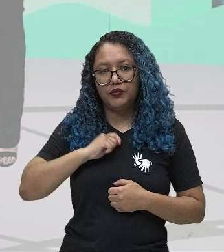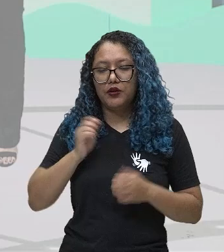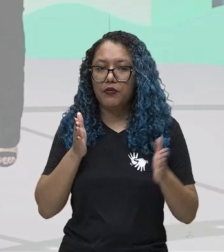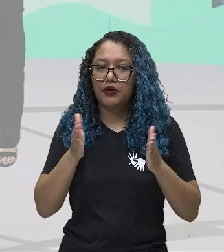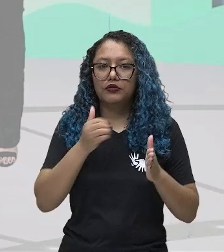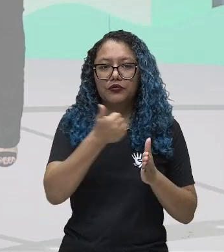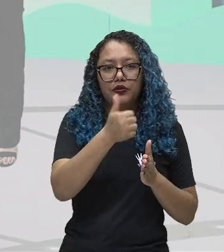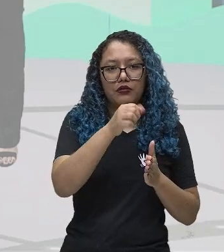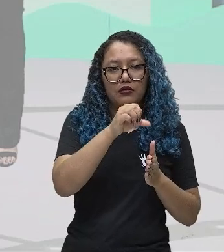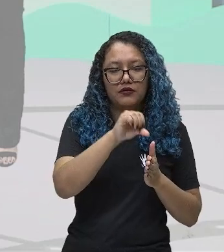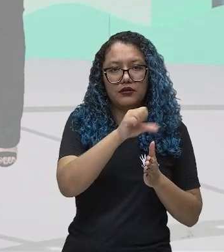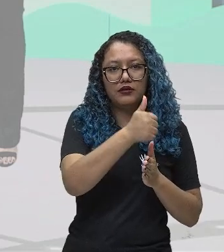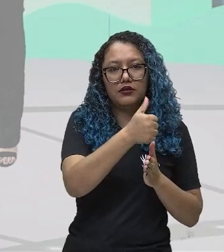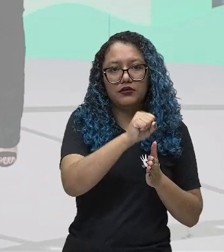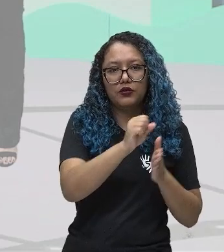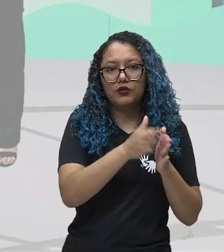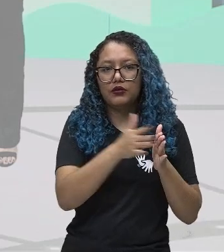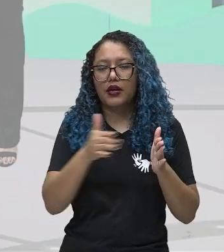ocorreu em